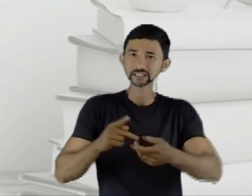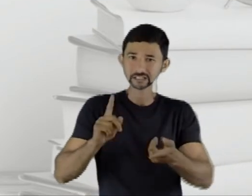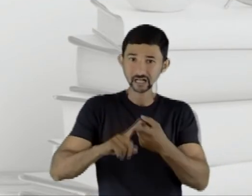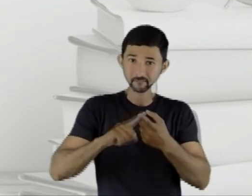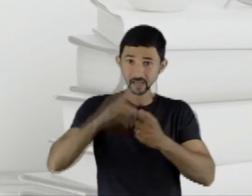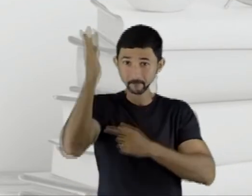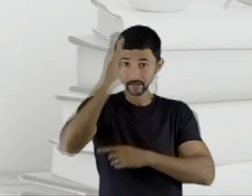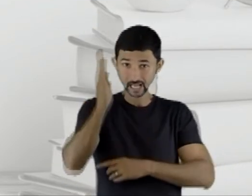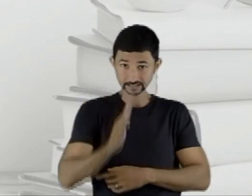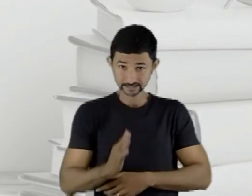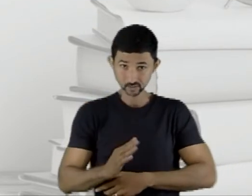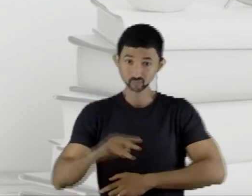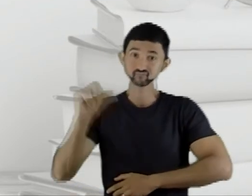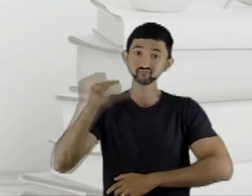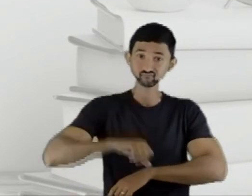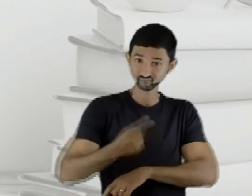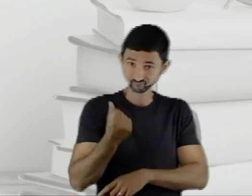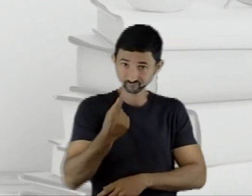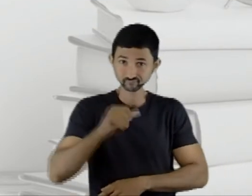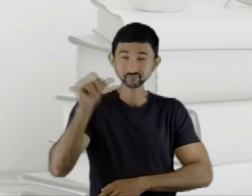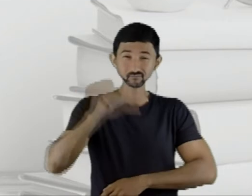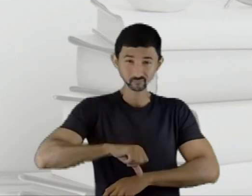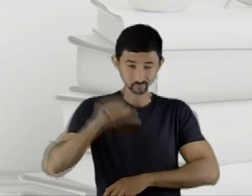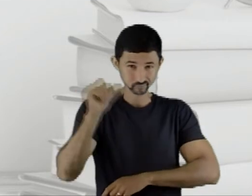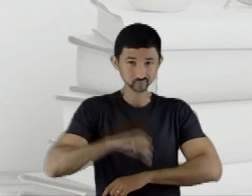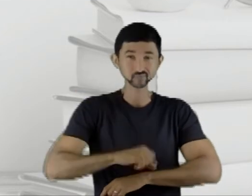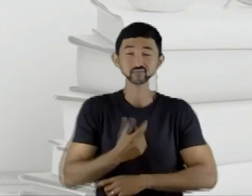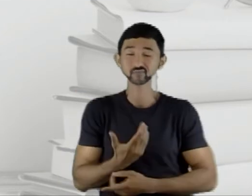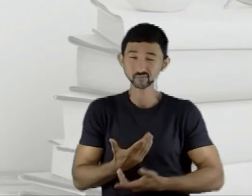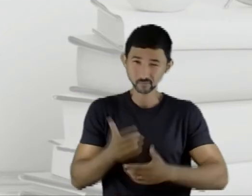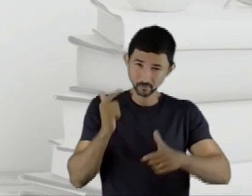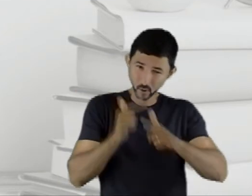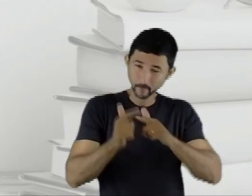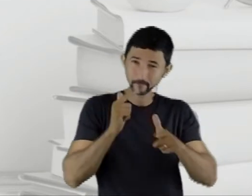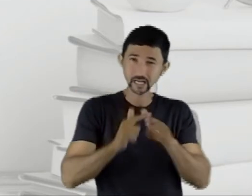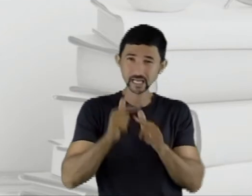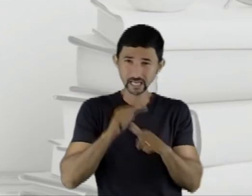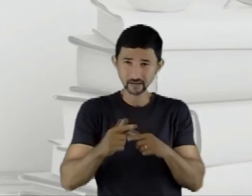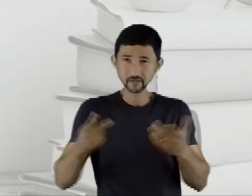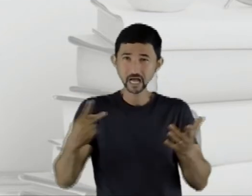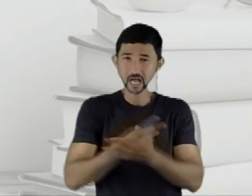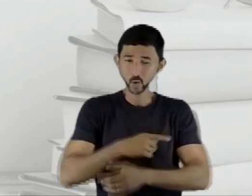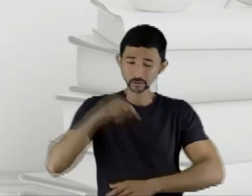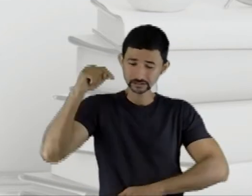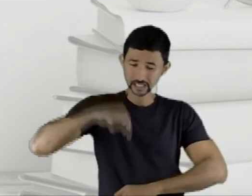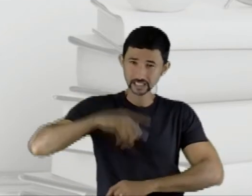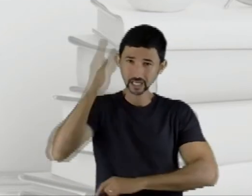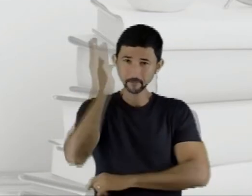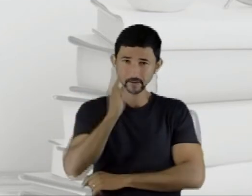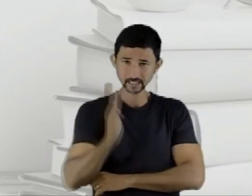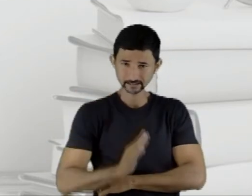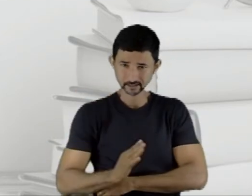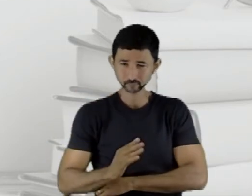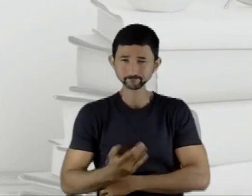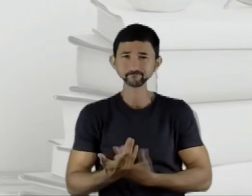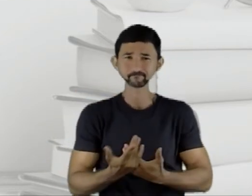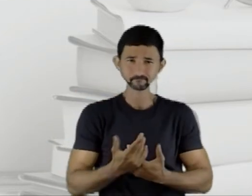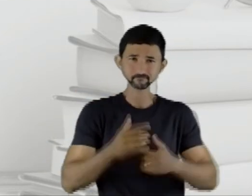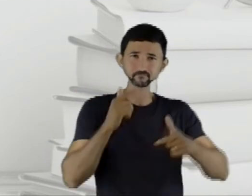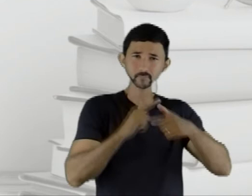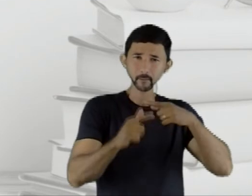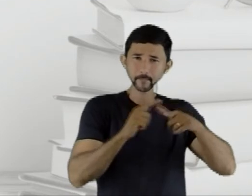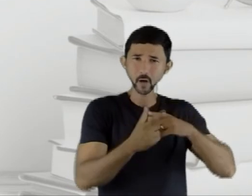economia brasileira, sim, foi muito afetada, muito abalada, tá? A crise econômica que abalou os Estados Unidos atingiu